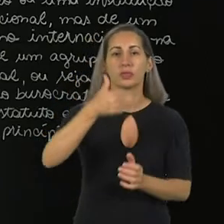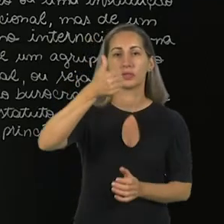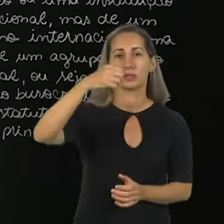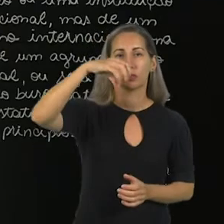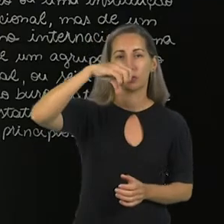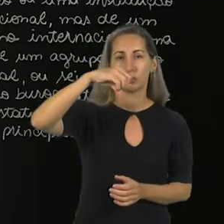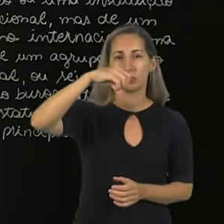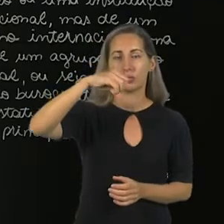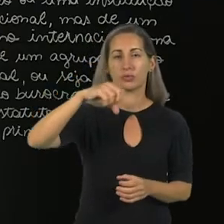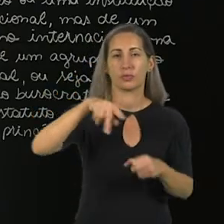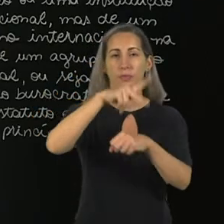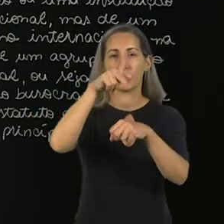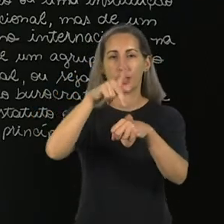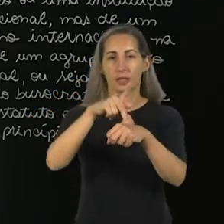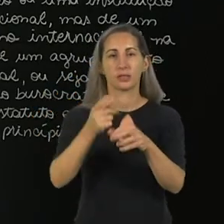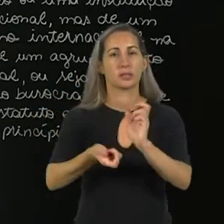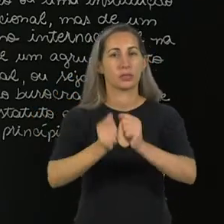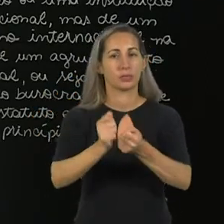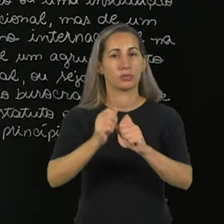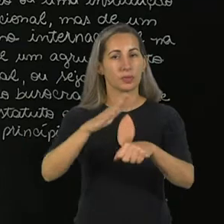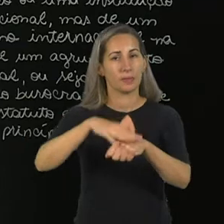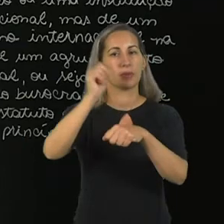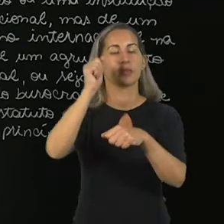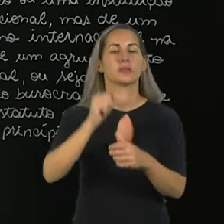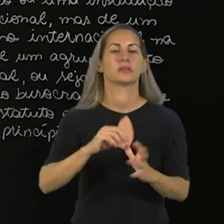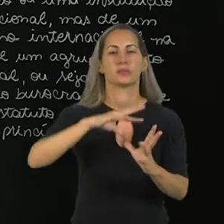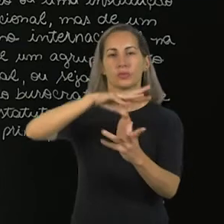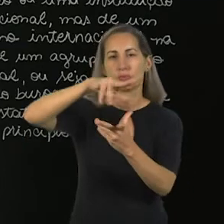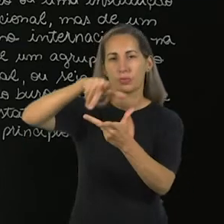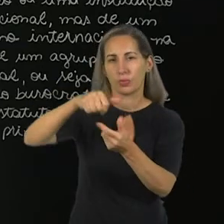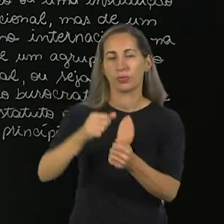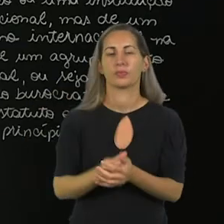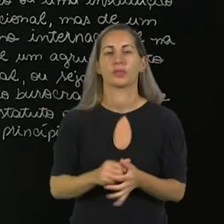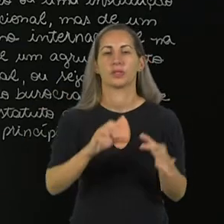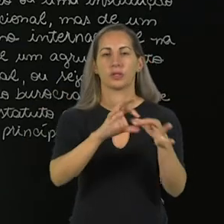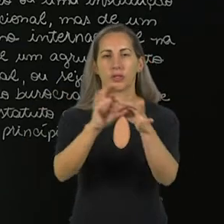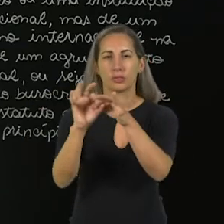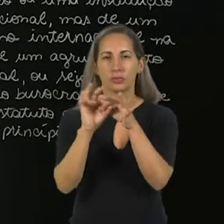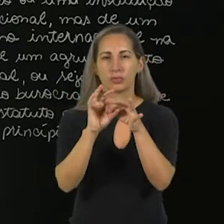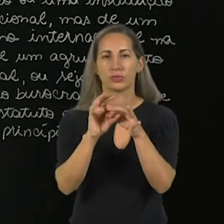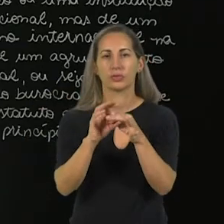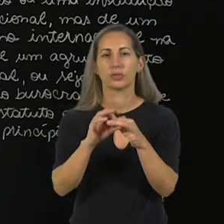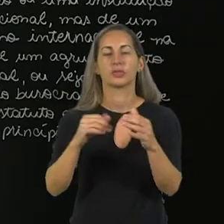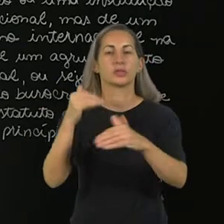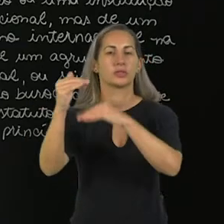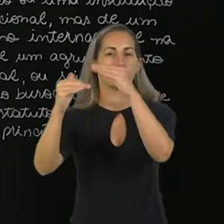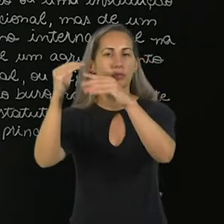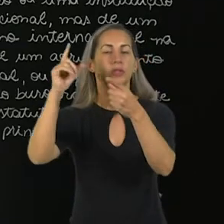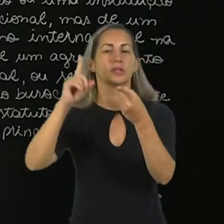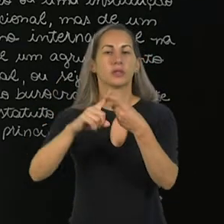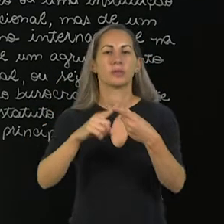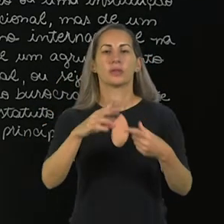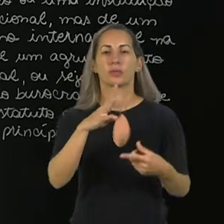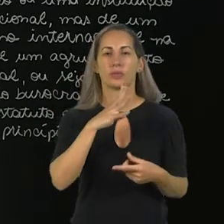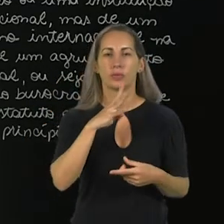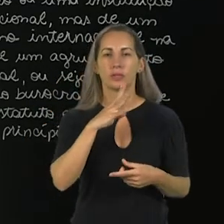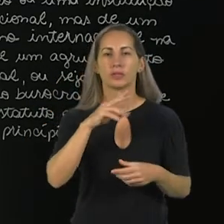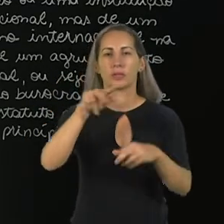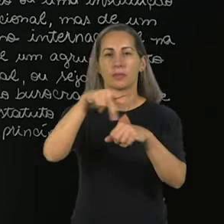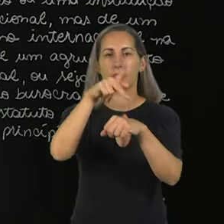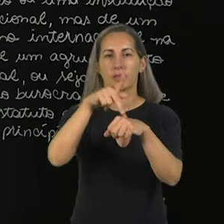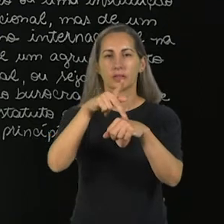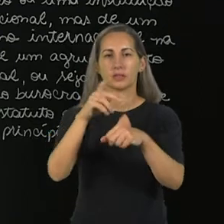19 nações com maior economia do globo. Inclui aquelas nações desenvolvidas e também as conhecidas como